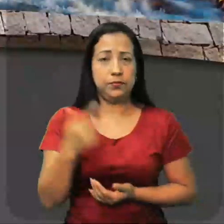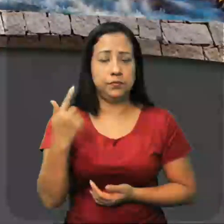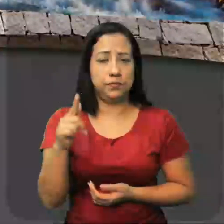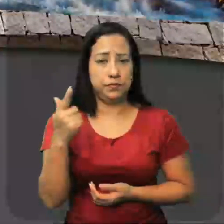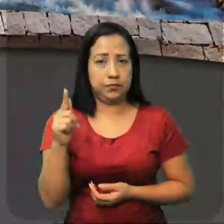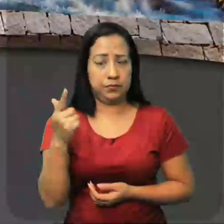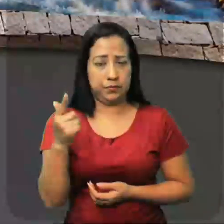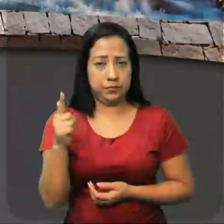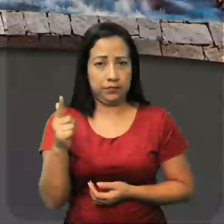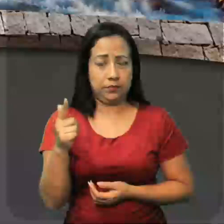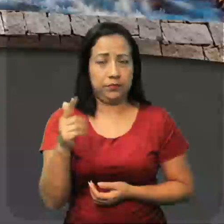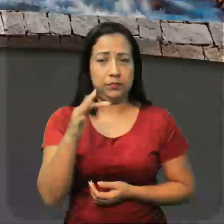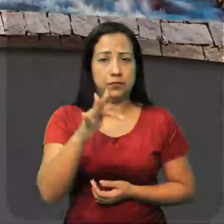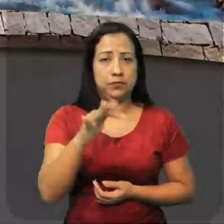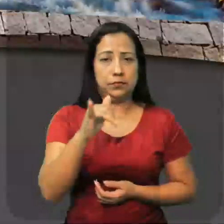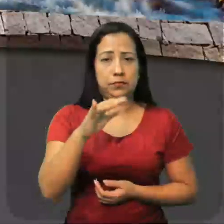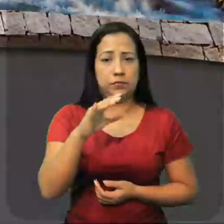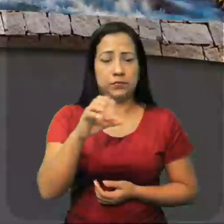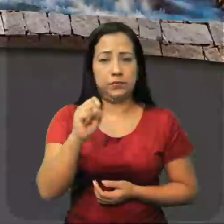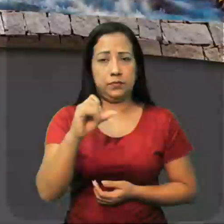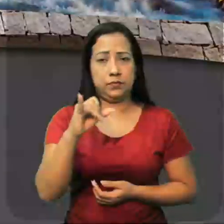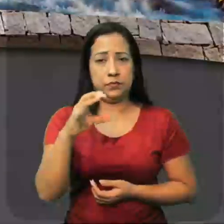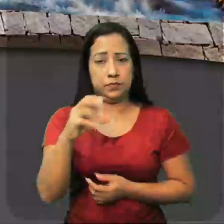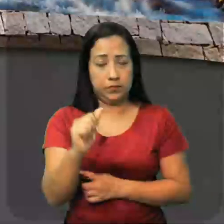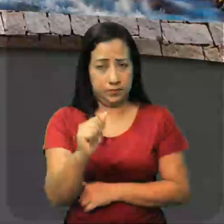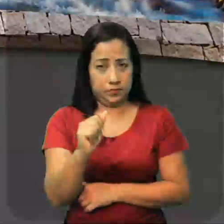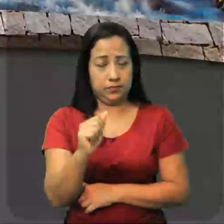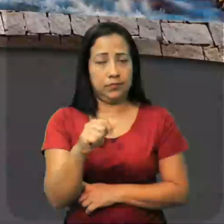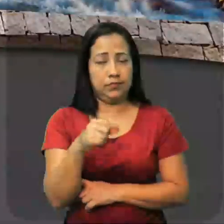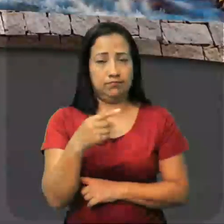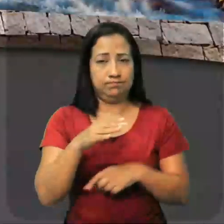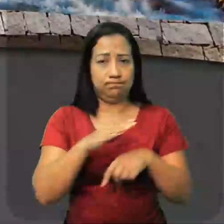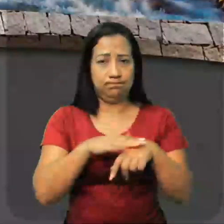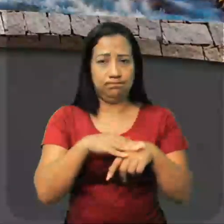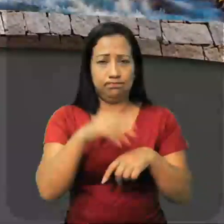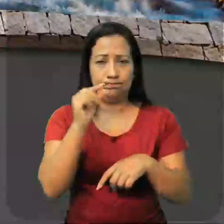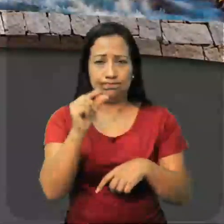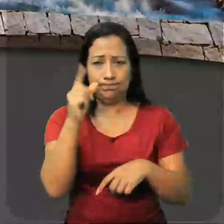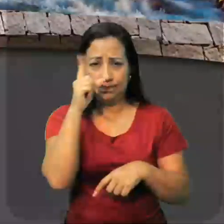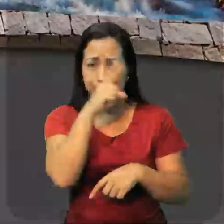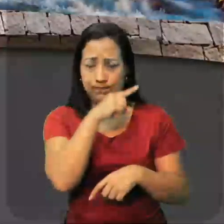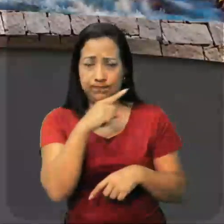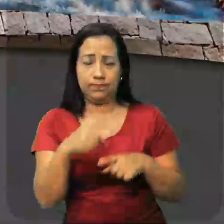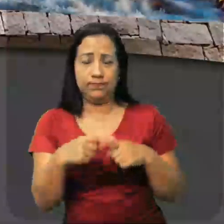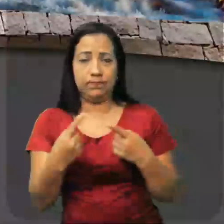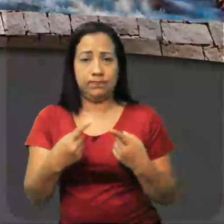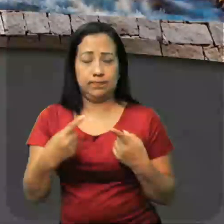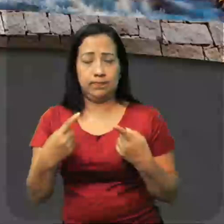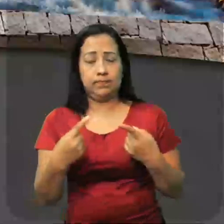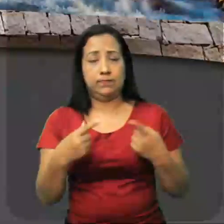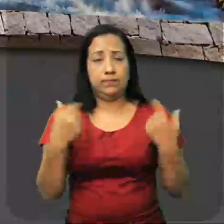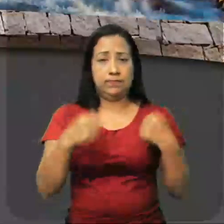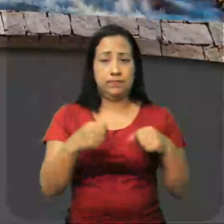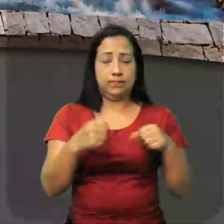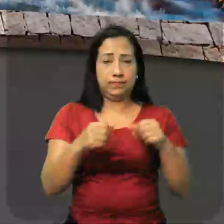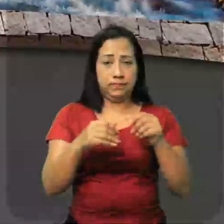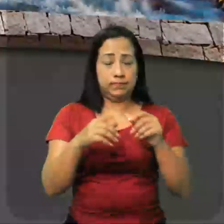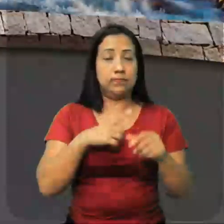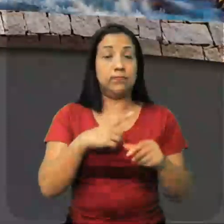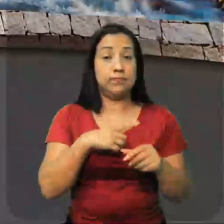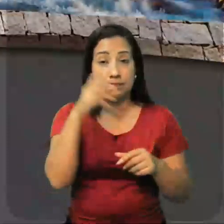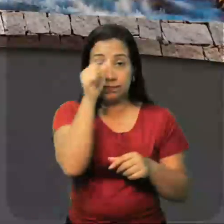geografia física, porque muitas vezes exige um pouquinho de ter aprendido aquele conceito